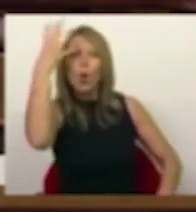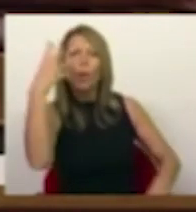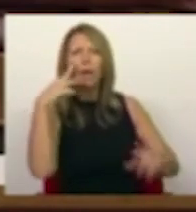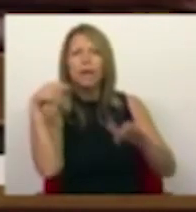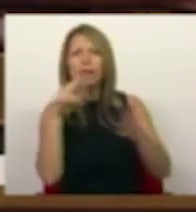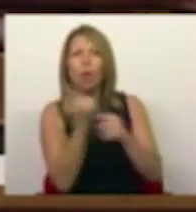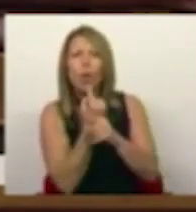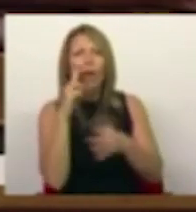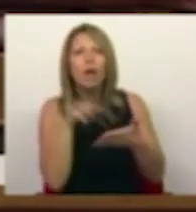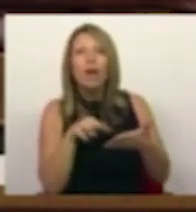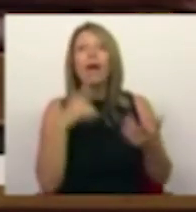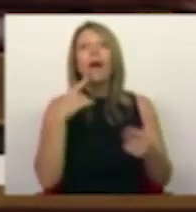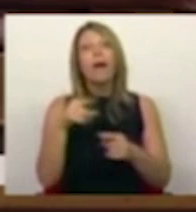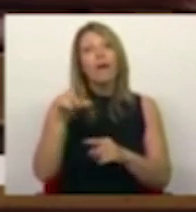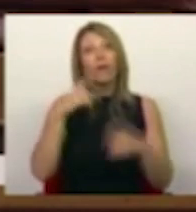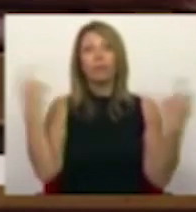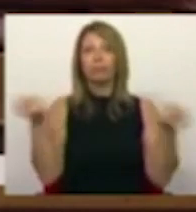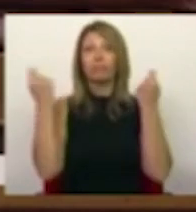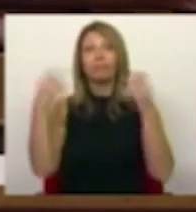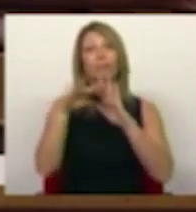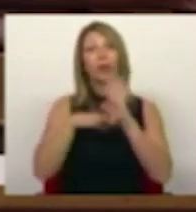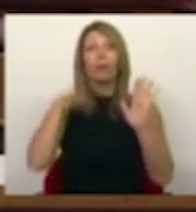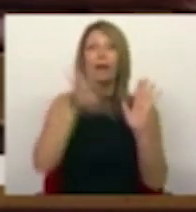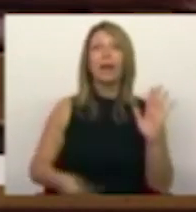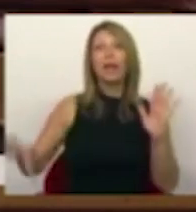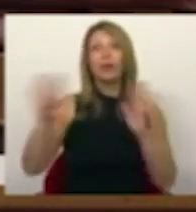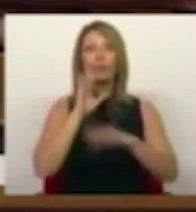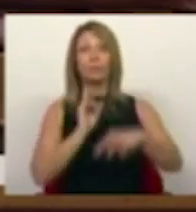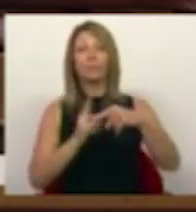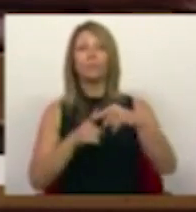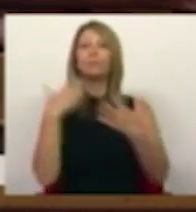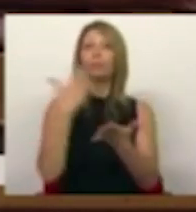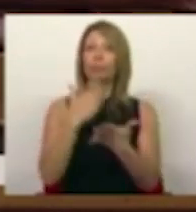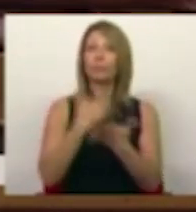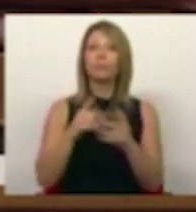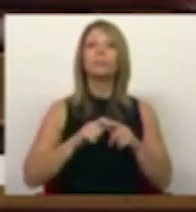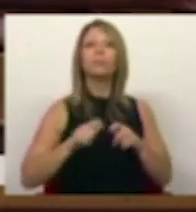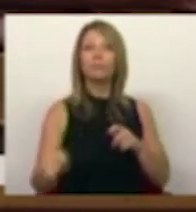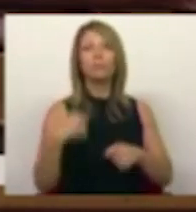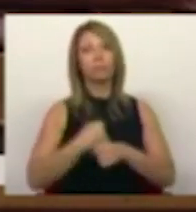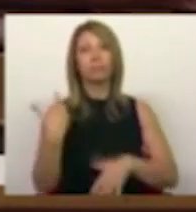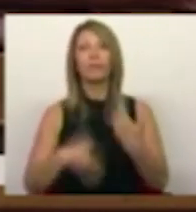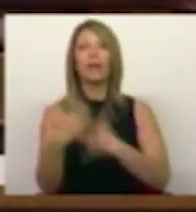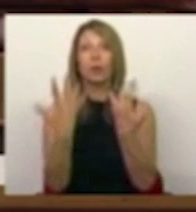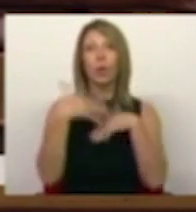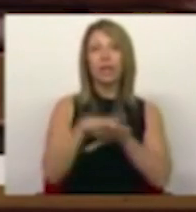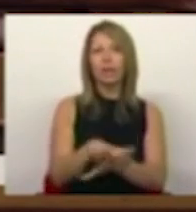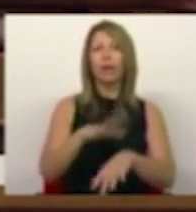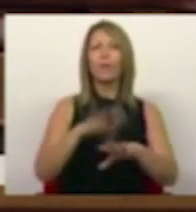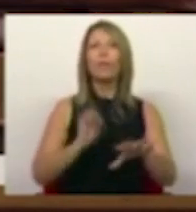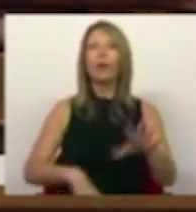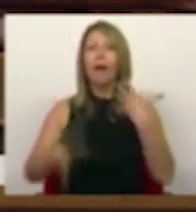reforçar o Programa Nacional de Promoção do Sucesso Escolar, definindo uma ação integrada sobre a